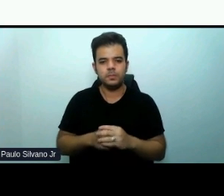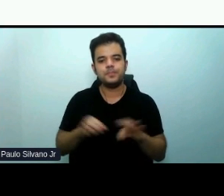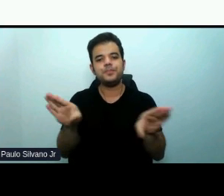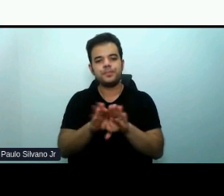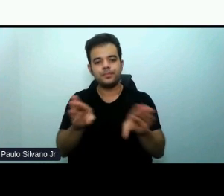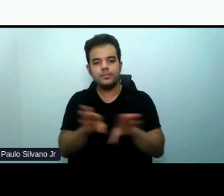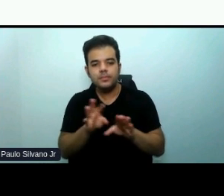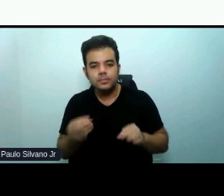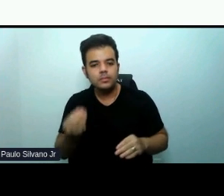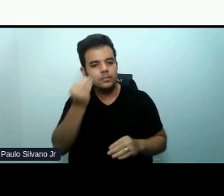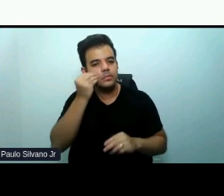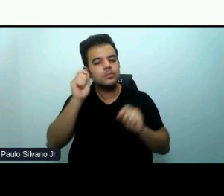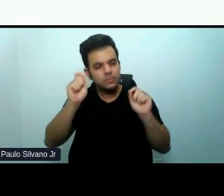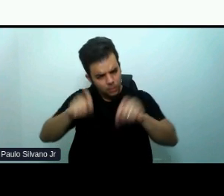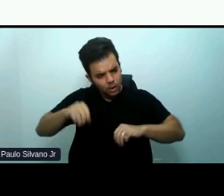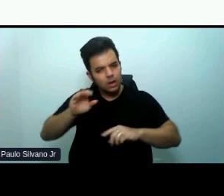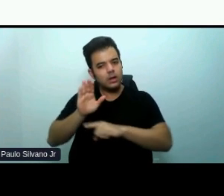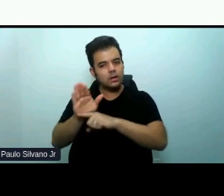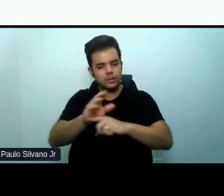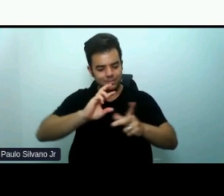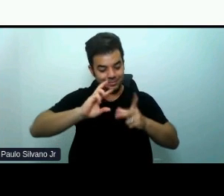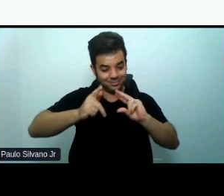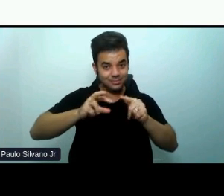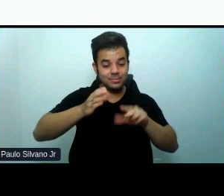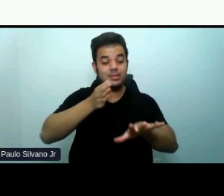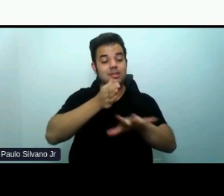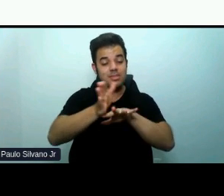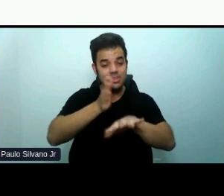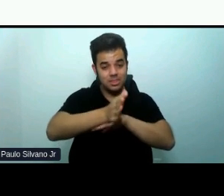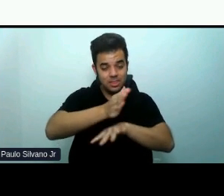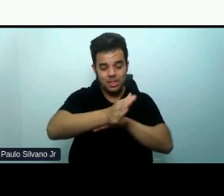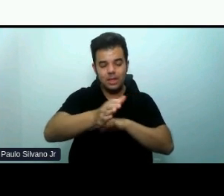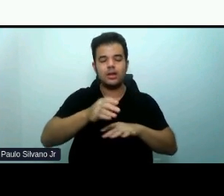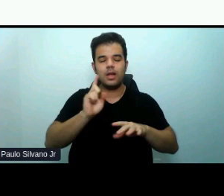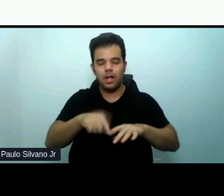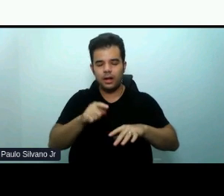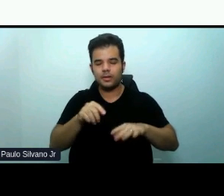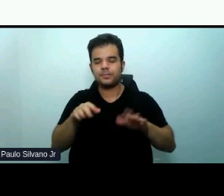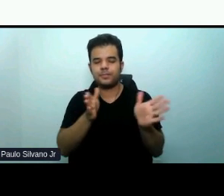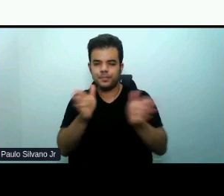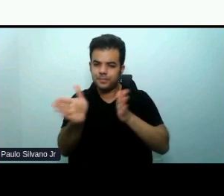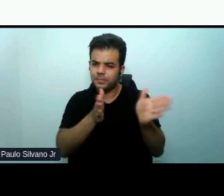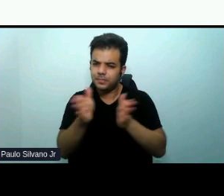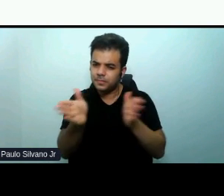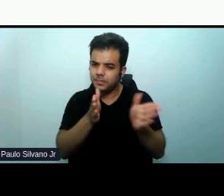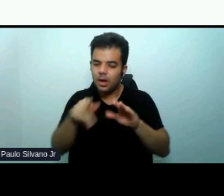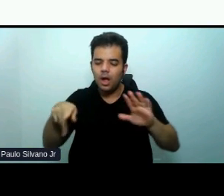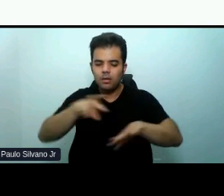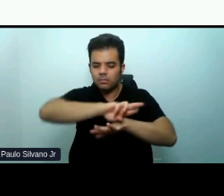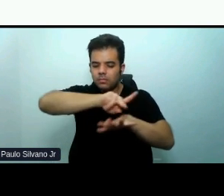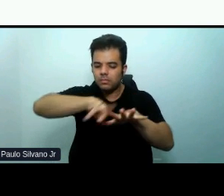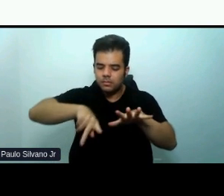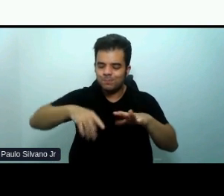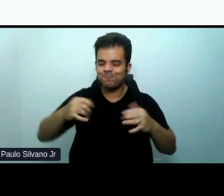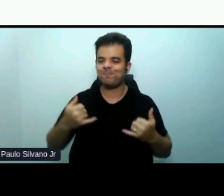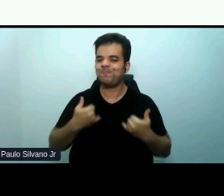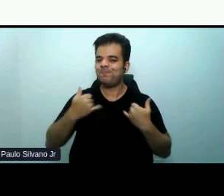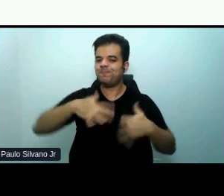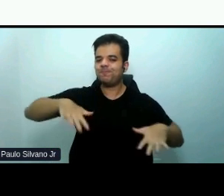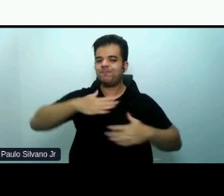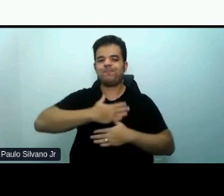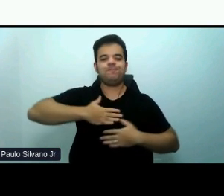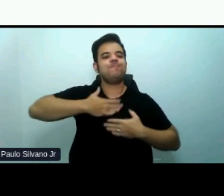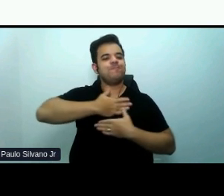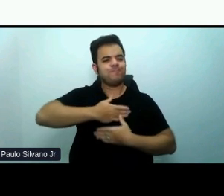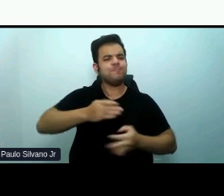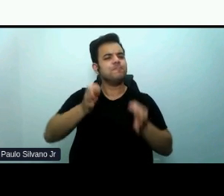como essa. Então, o TDC ter essa trilha de acessibilidade e diversidade é muito orgulho para todo mundo, tenho certeza. E a gente